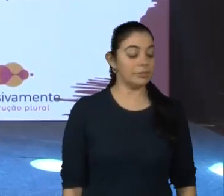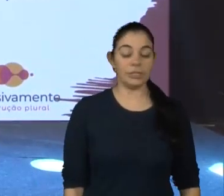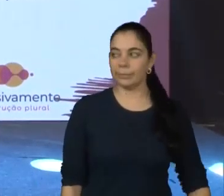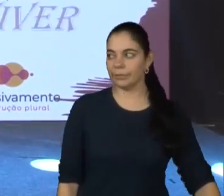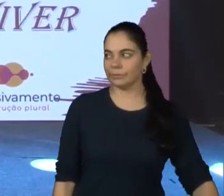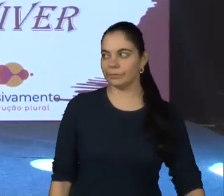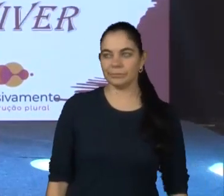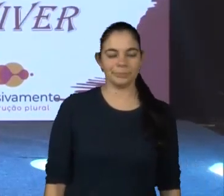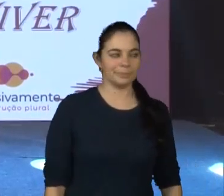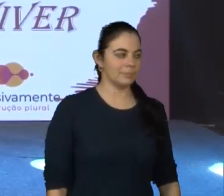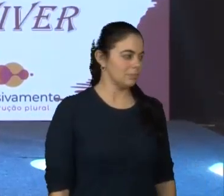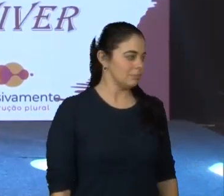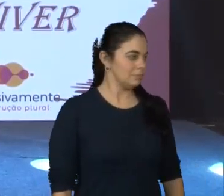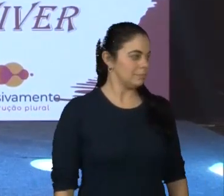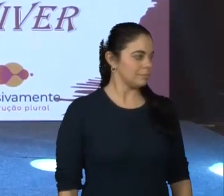Opa!